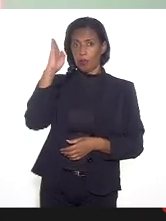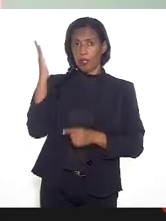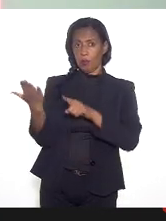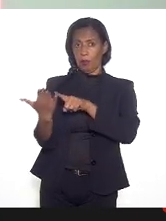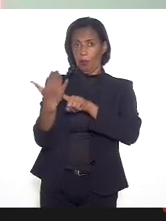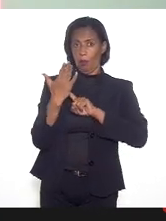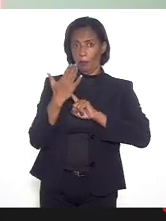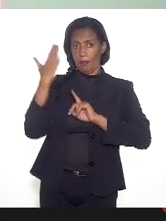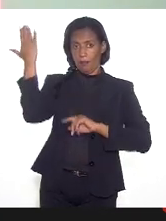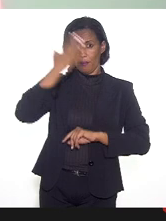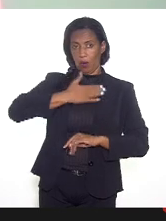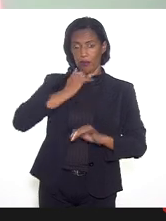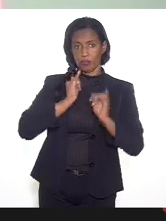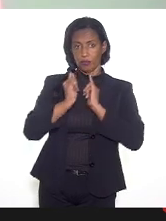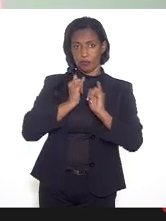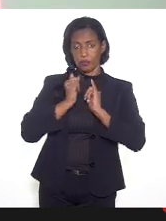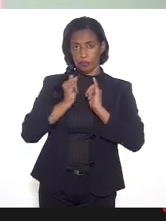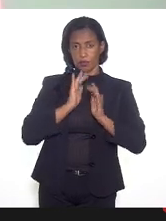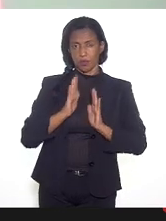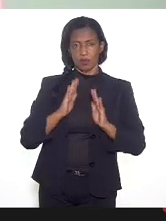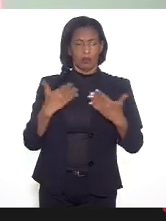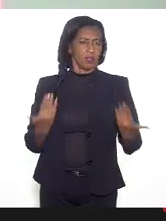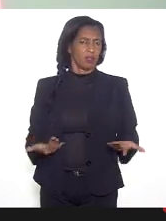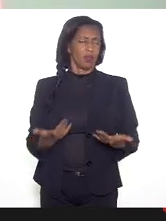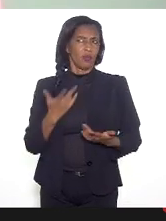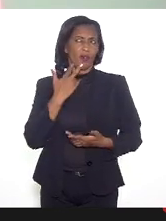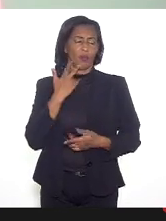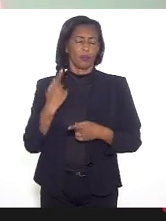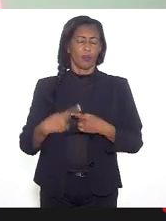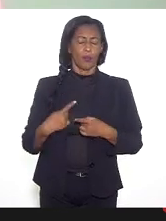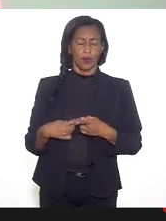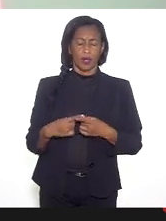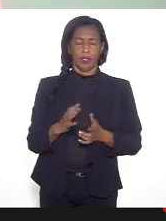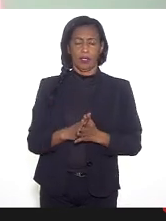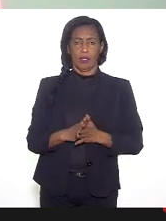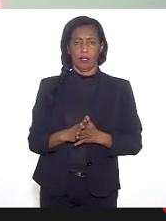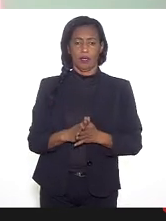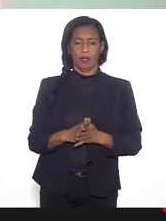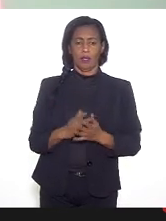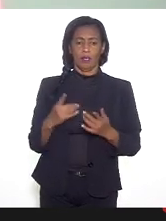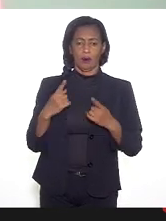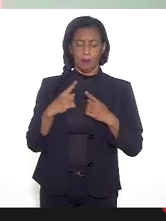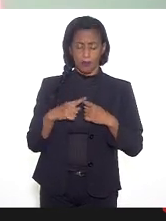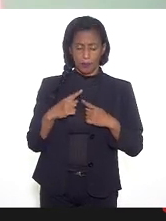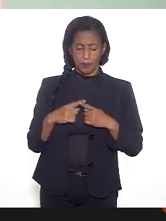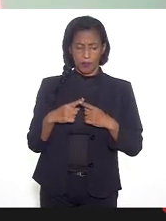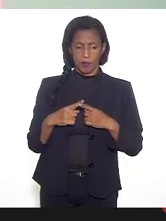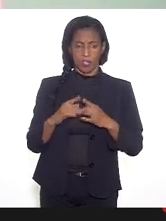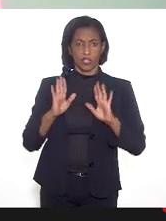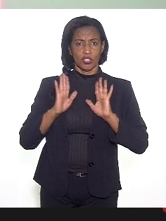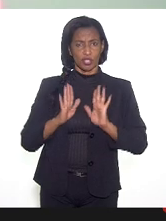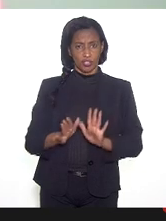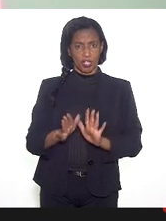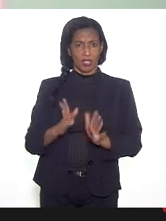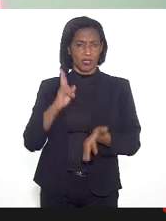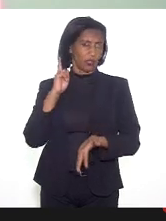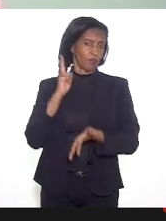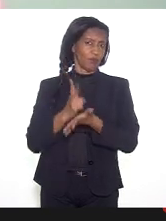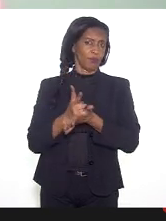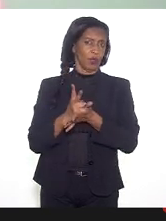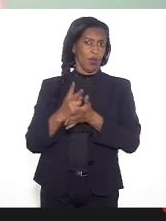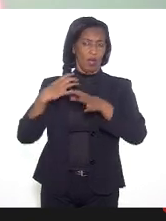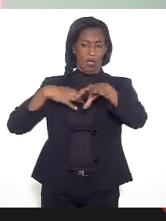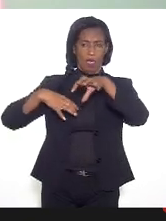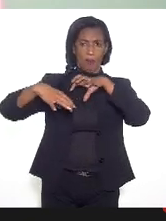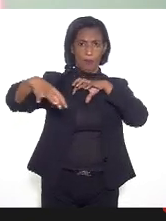informações. Então, que a gente trabalhe já... Por que eu falo isso? Porque já que estamos sempre em sistema